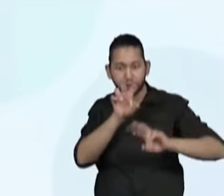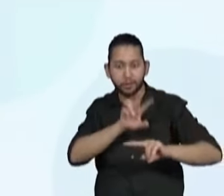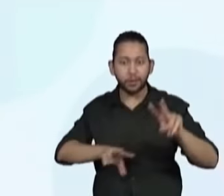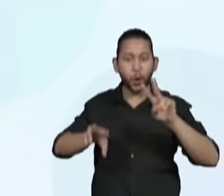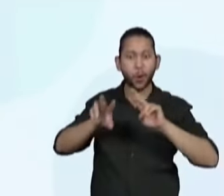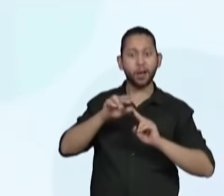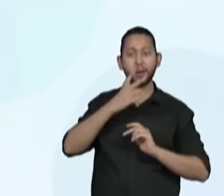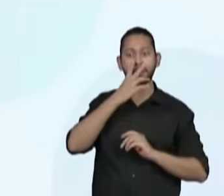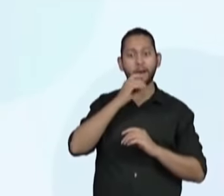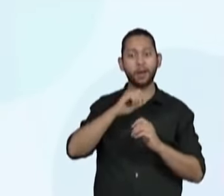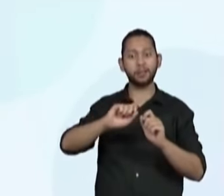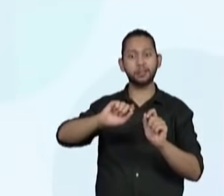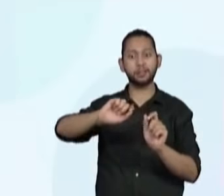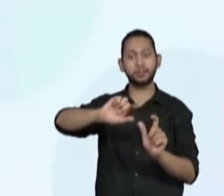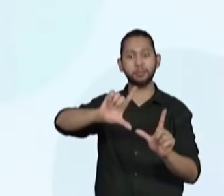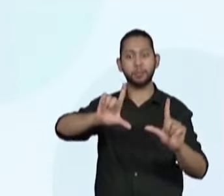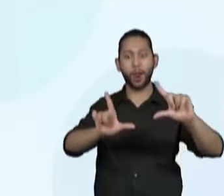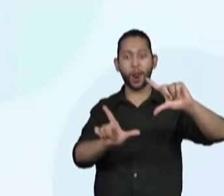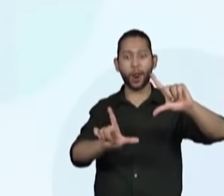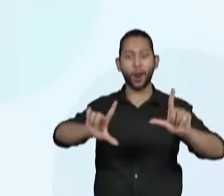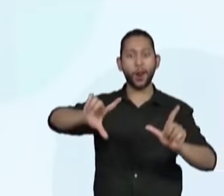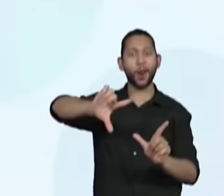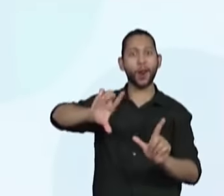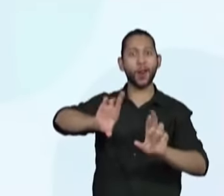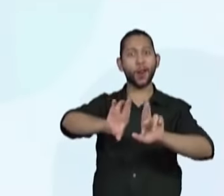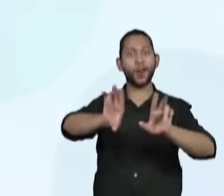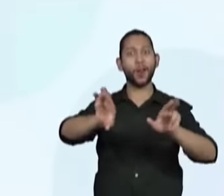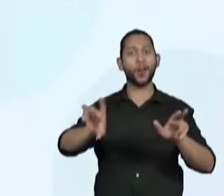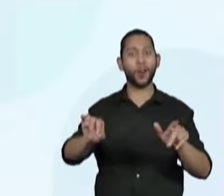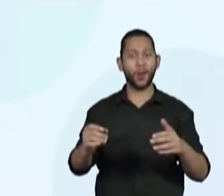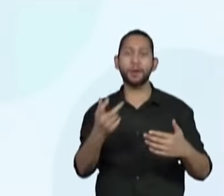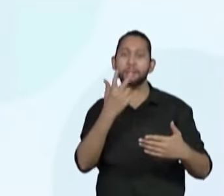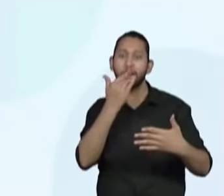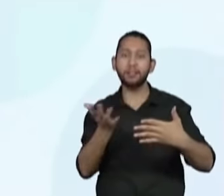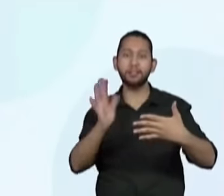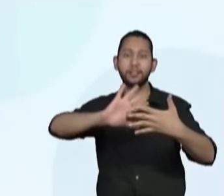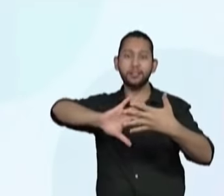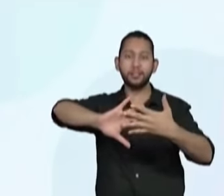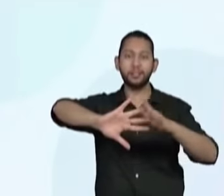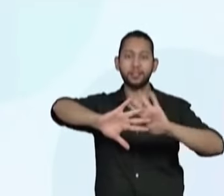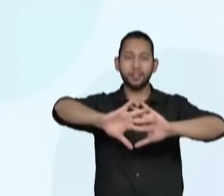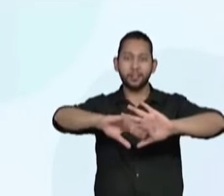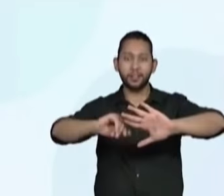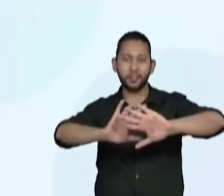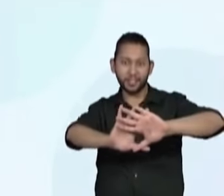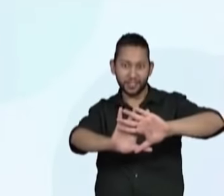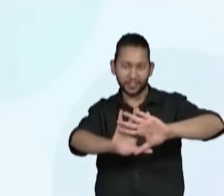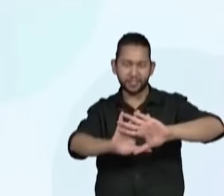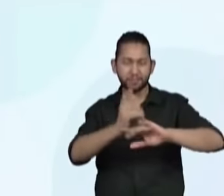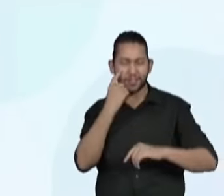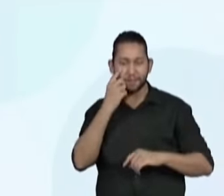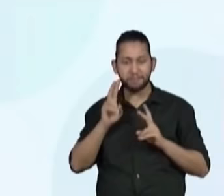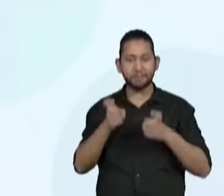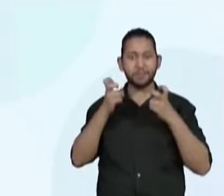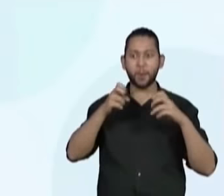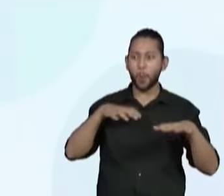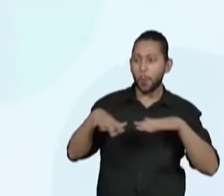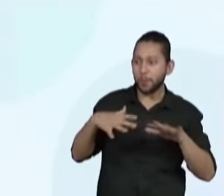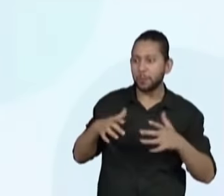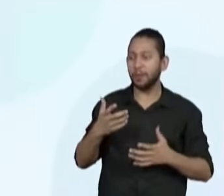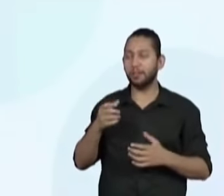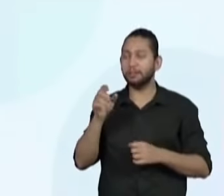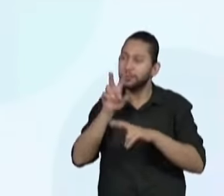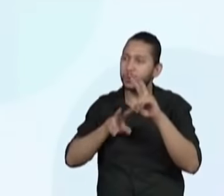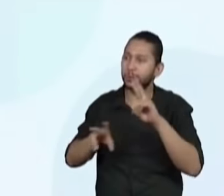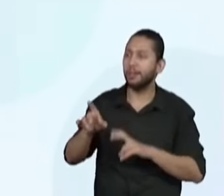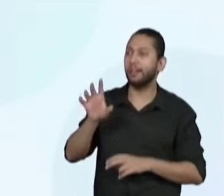revelar as fotografias, enquadramento, sobreposição de imagens, ela cria, né, movimentos, efeitos óticos